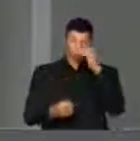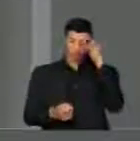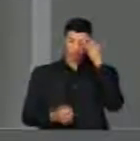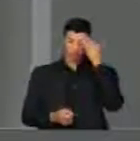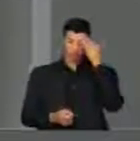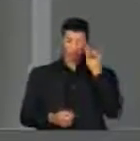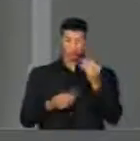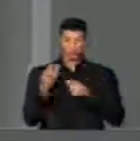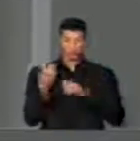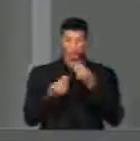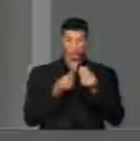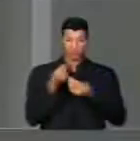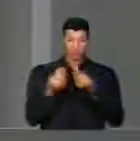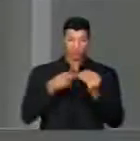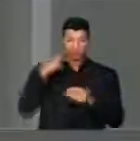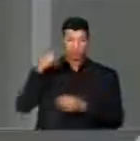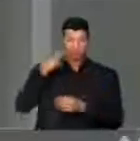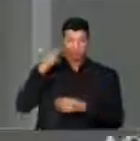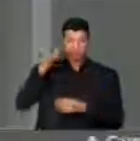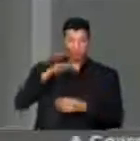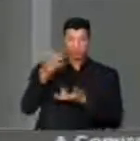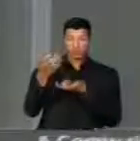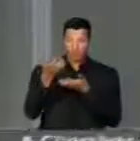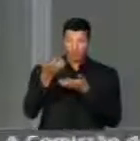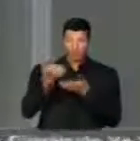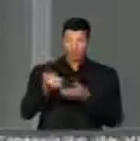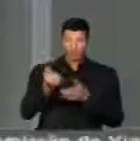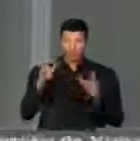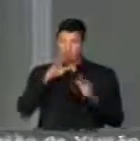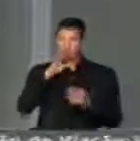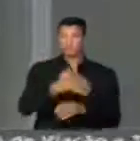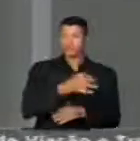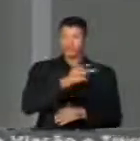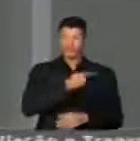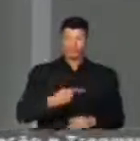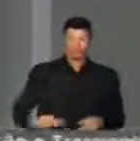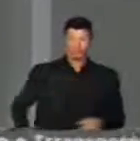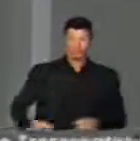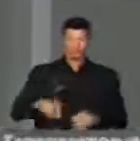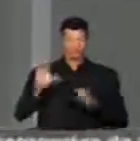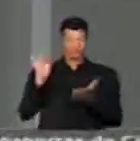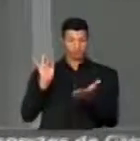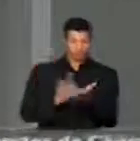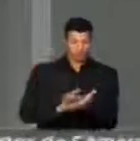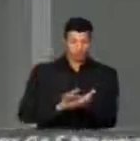entender como este parlamento quer condenar uma presidenta